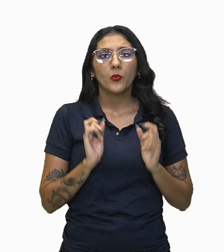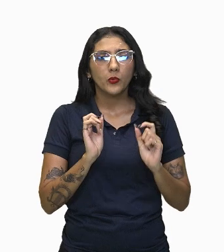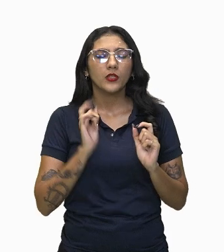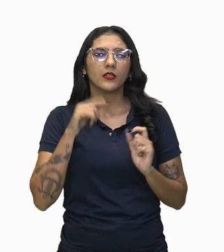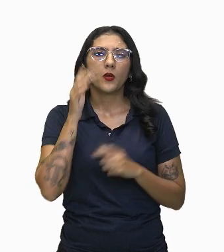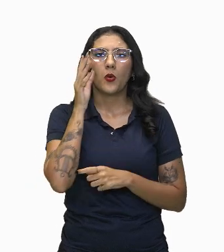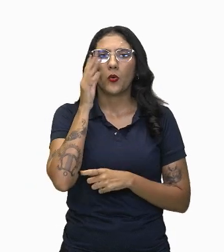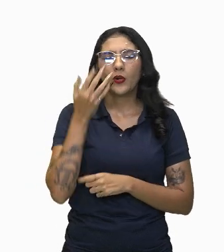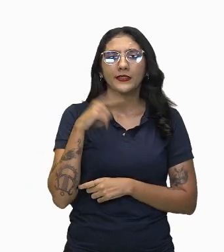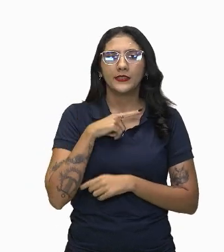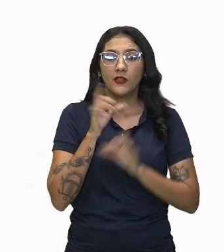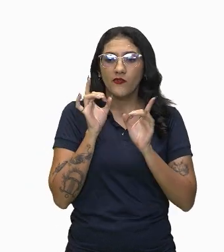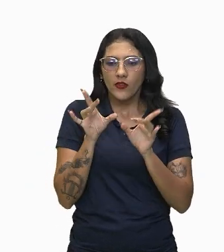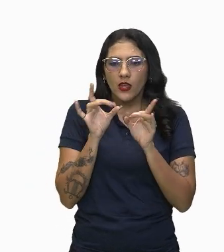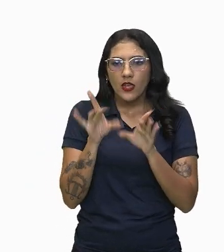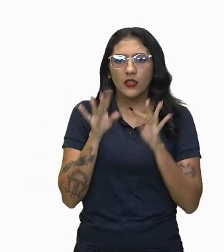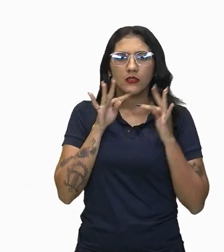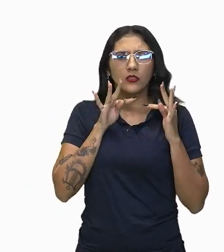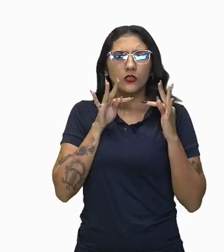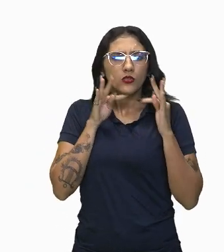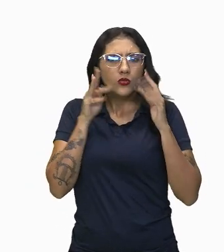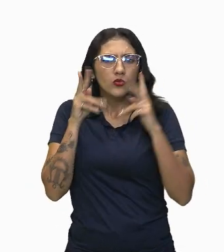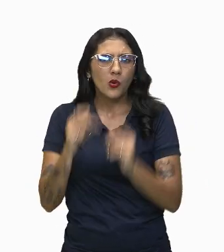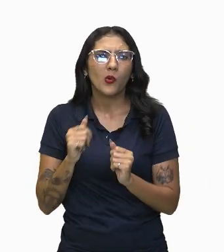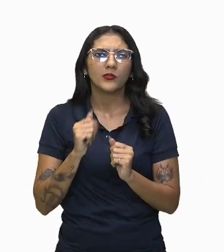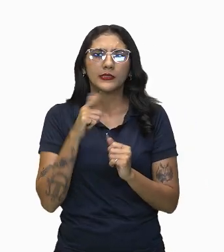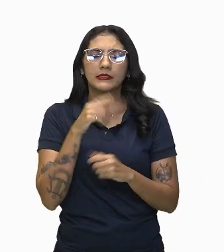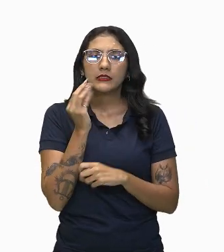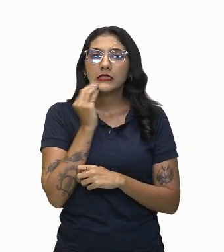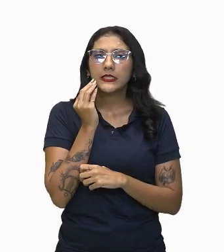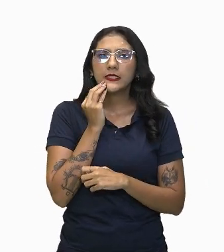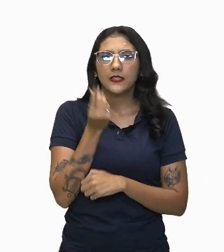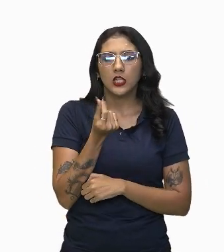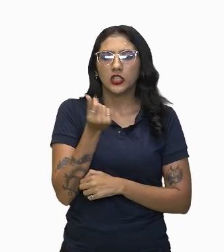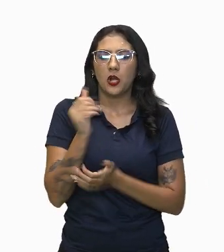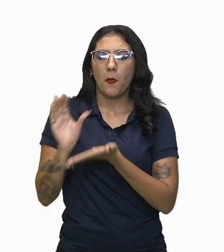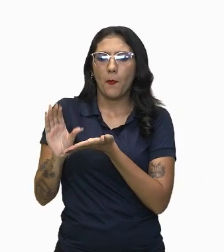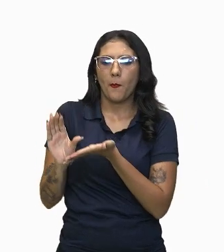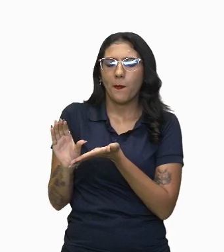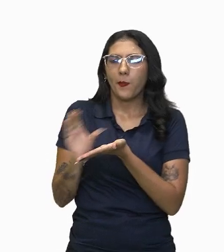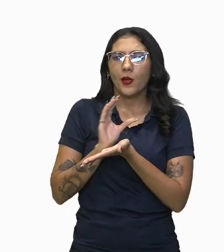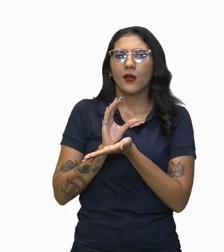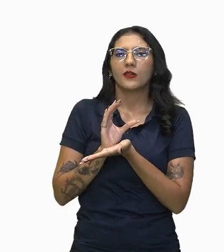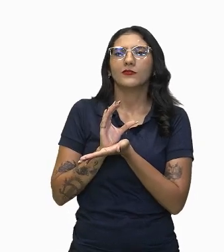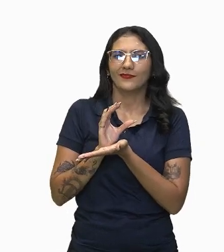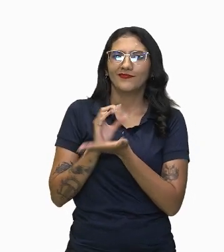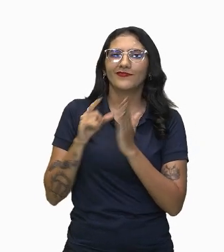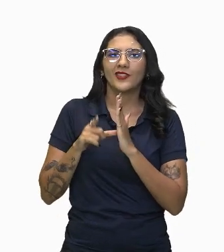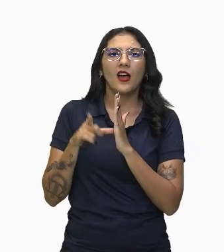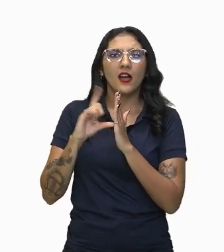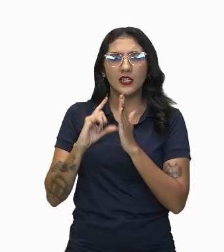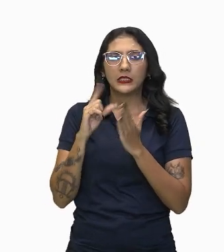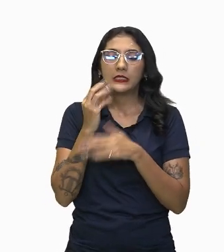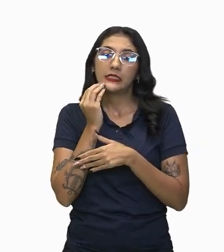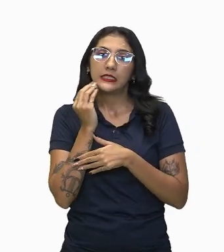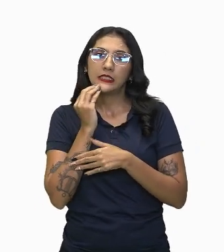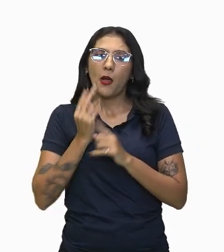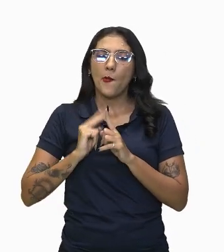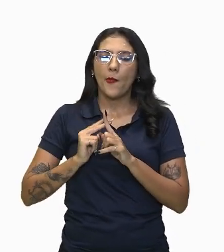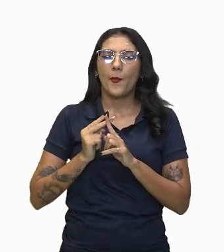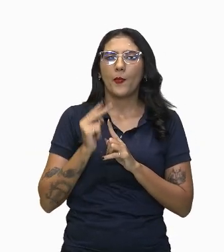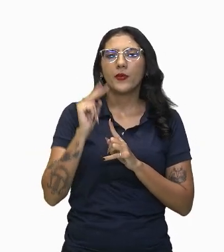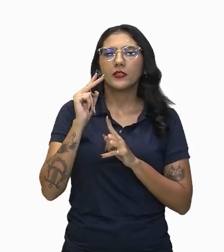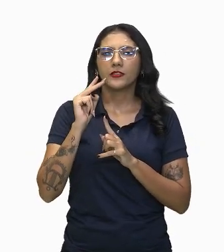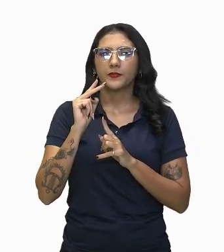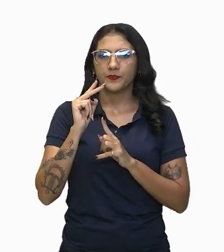movimento de venda das ações para tentar recuperar o valor gasto, para tentar ganhar algum lucro. E a